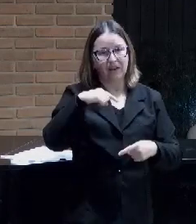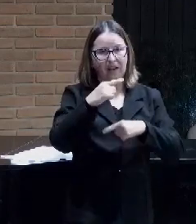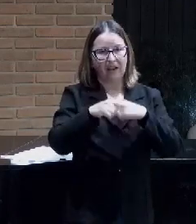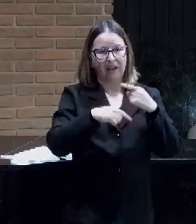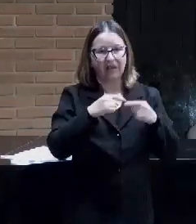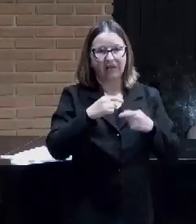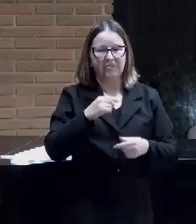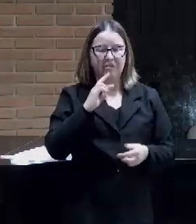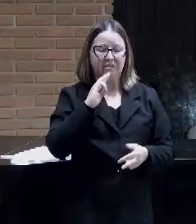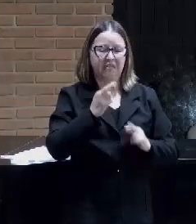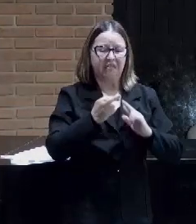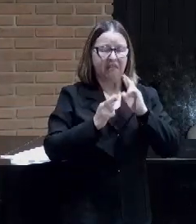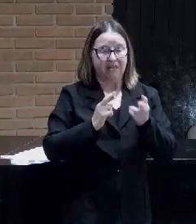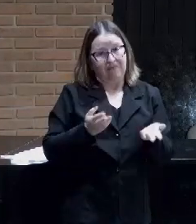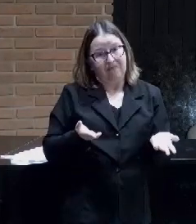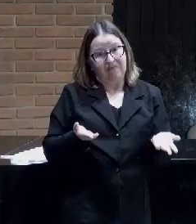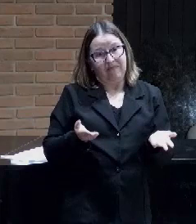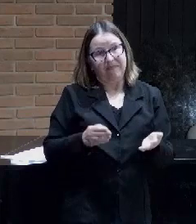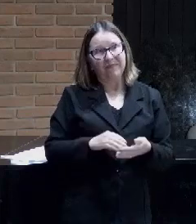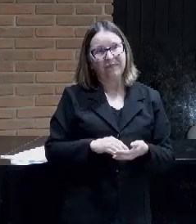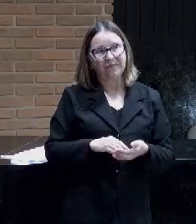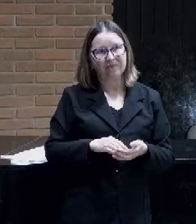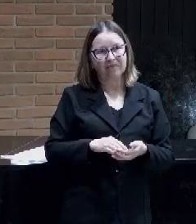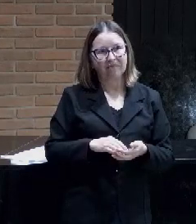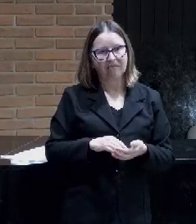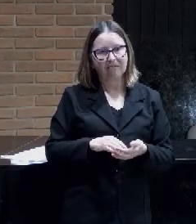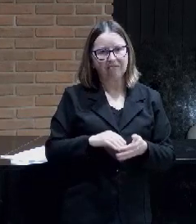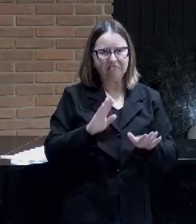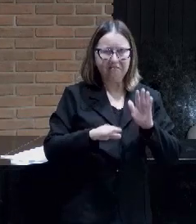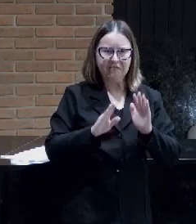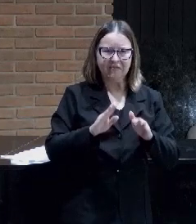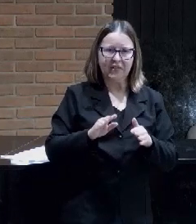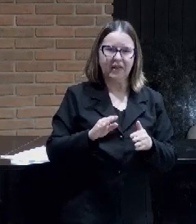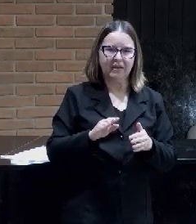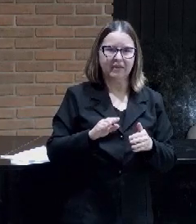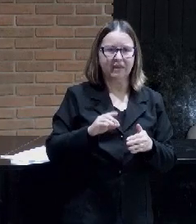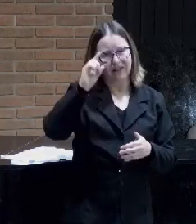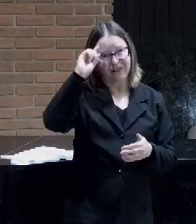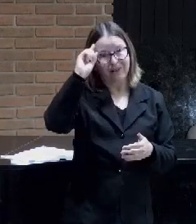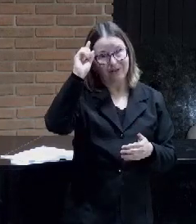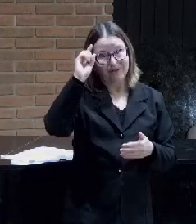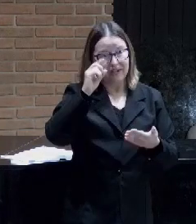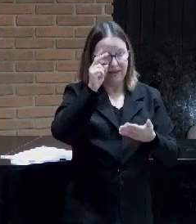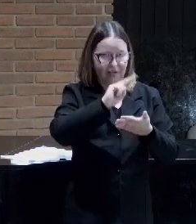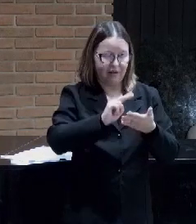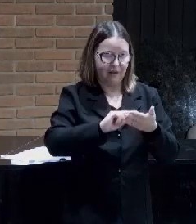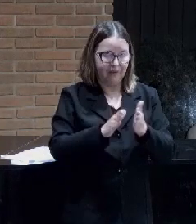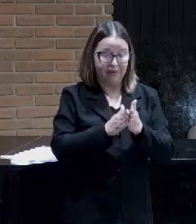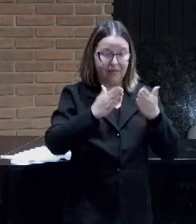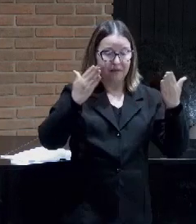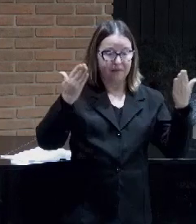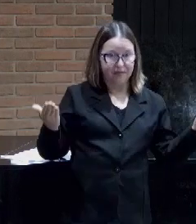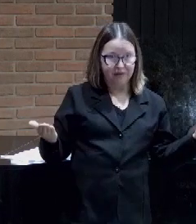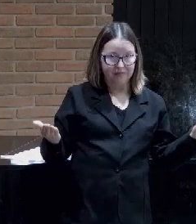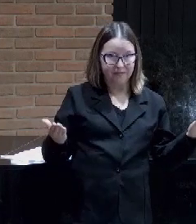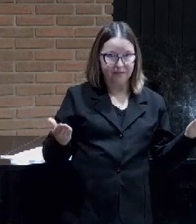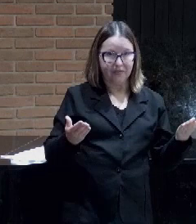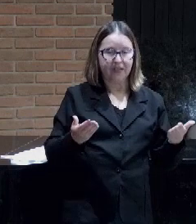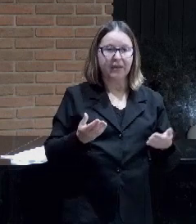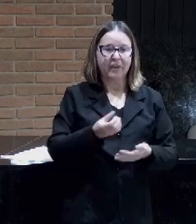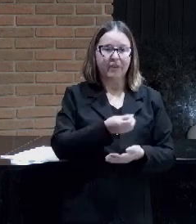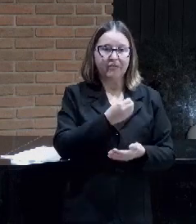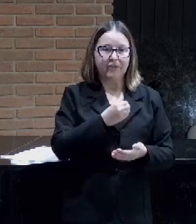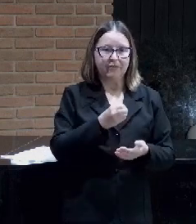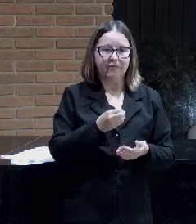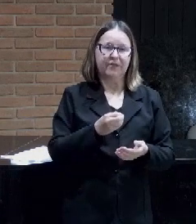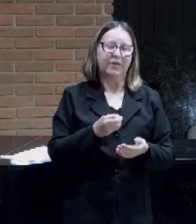isso. Às vezes nós, todos os dias lemos a Bíblia, nós investimos tempo orando, vivemos em comunidade, mas a gente às